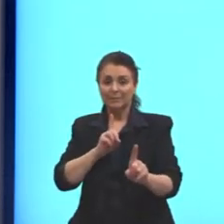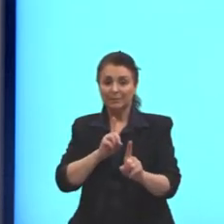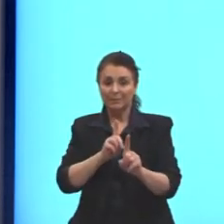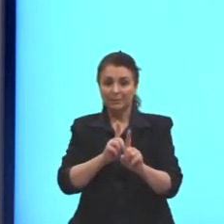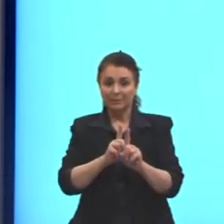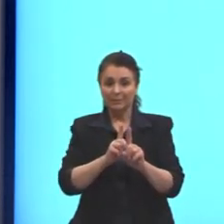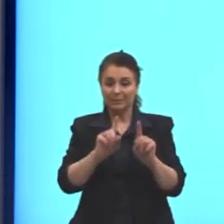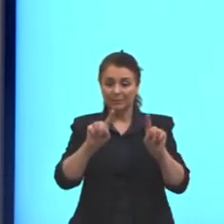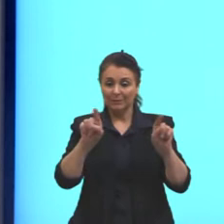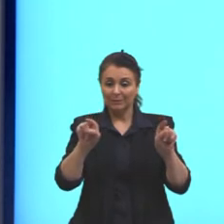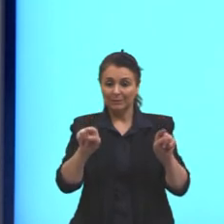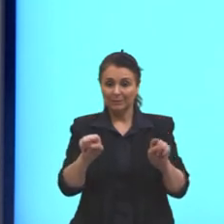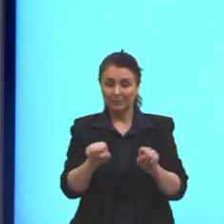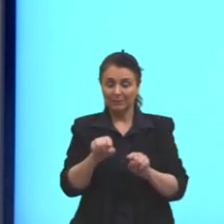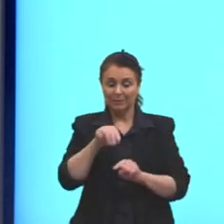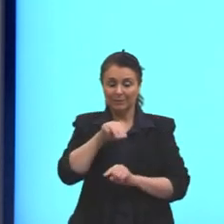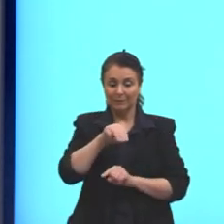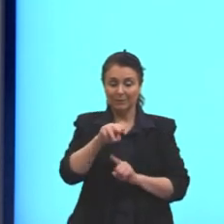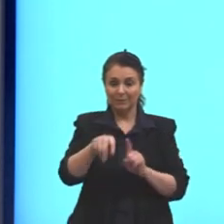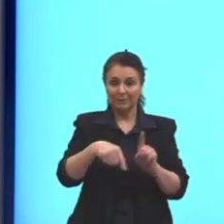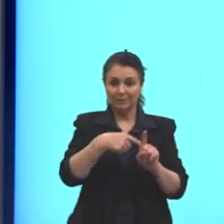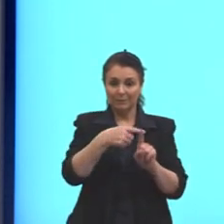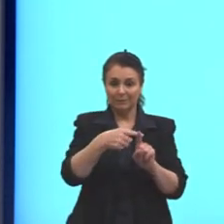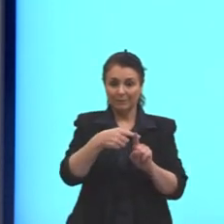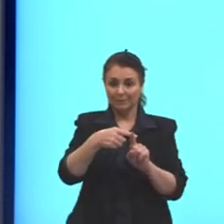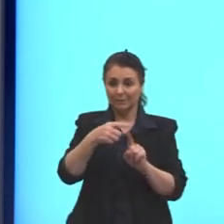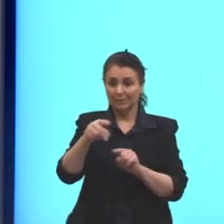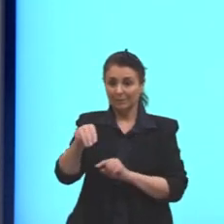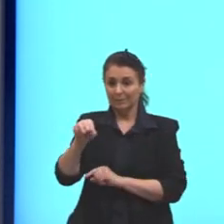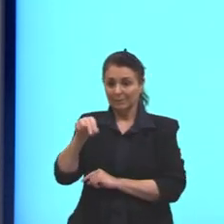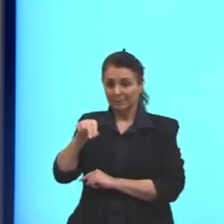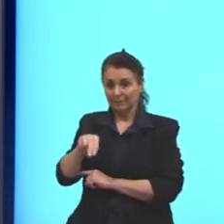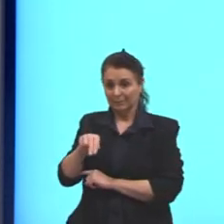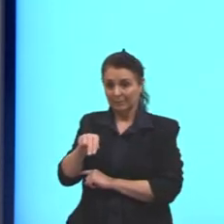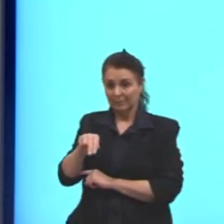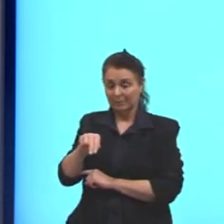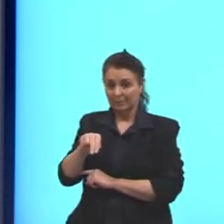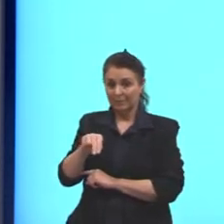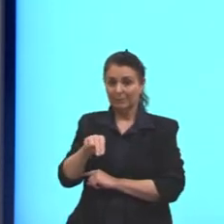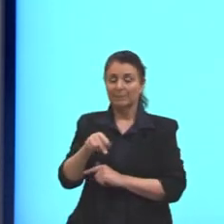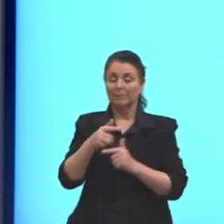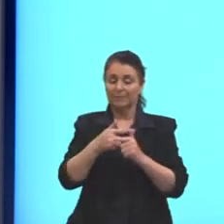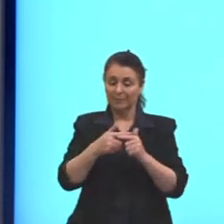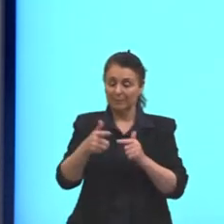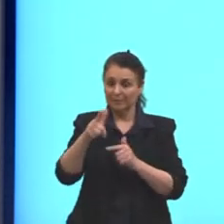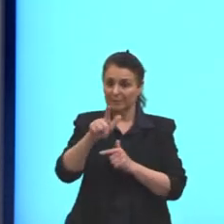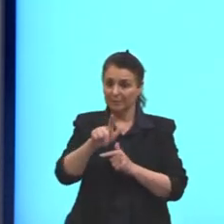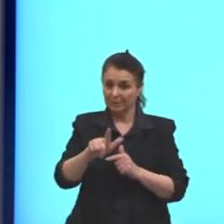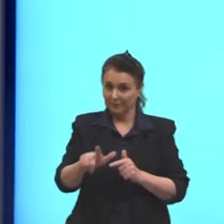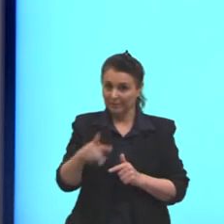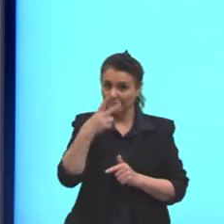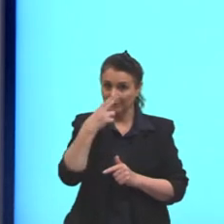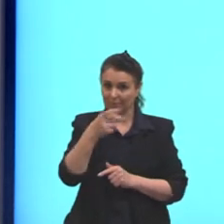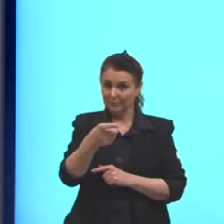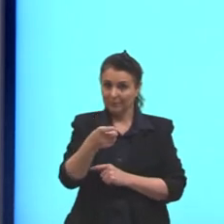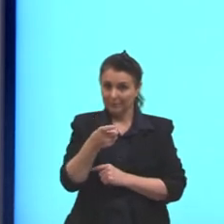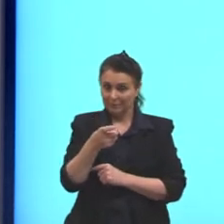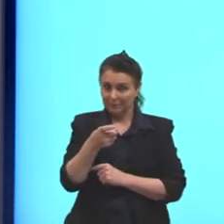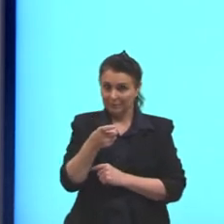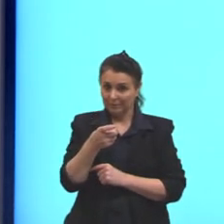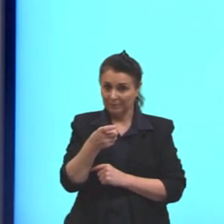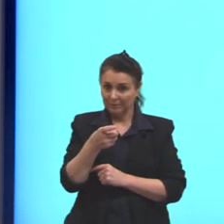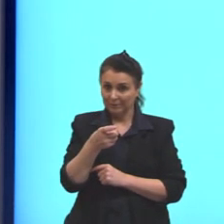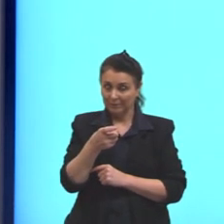parênteses m + 3n tá fazendo a mesma divisão que nós fizemos Porches